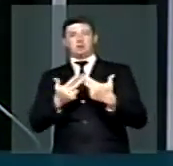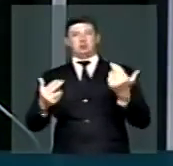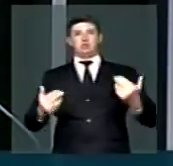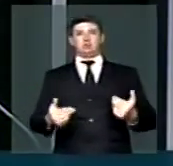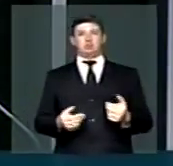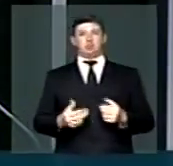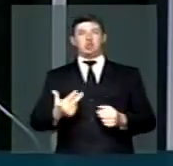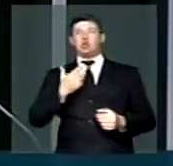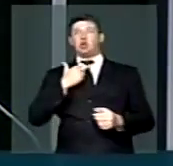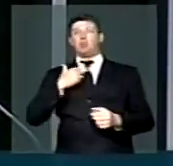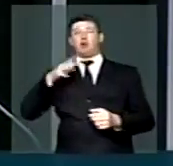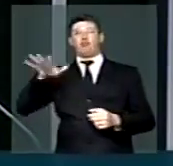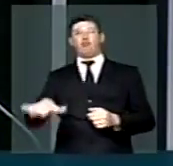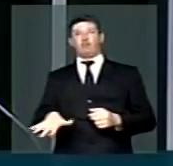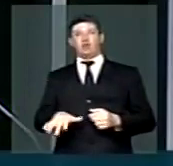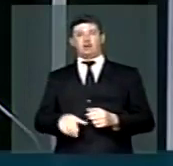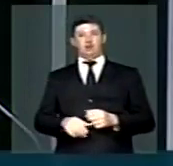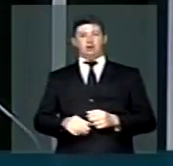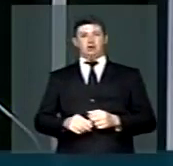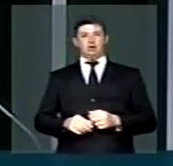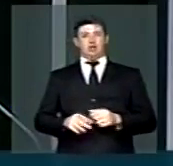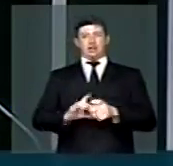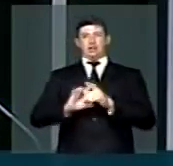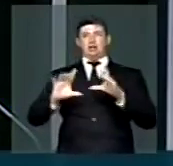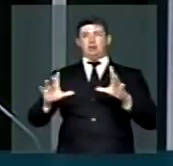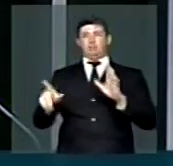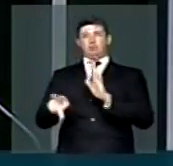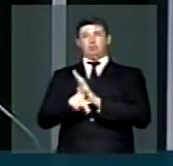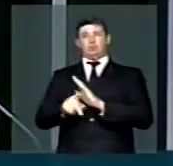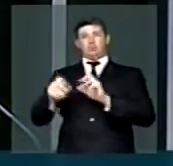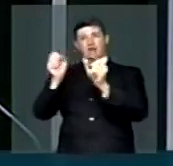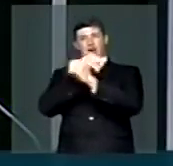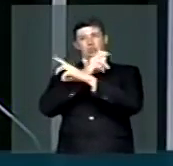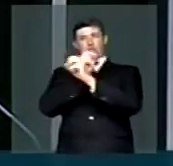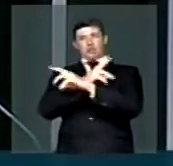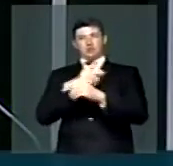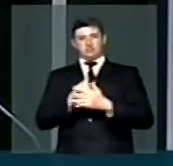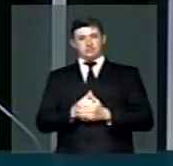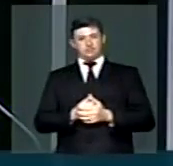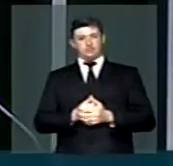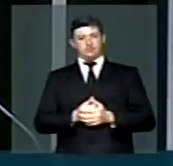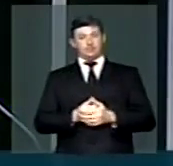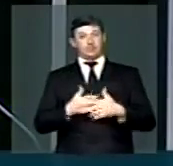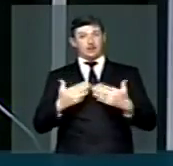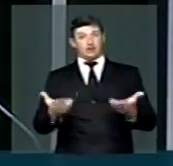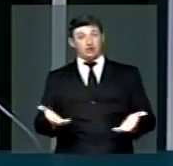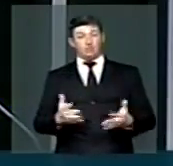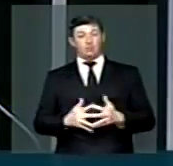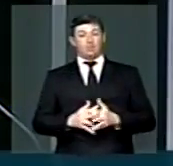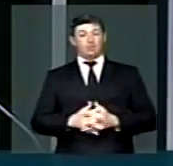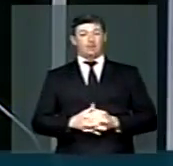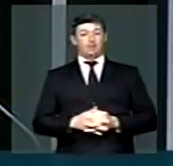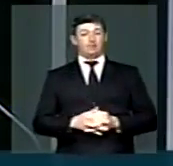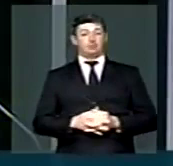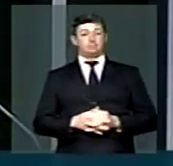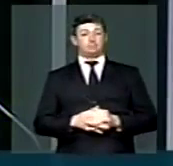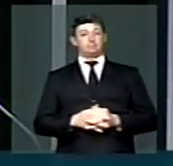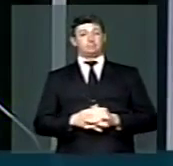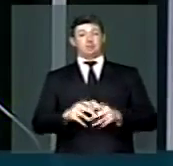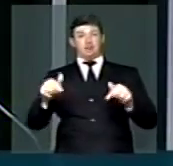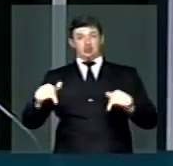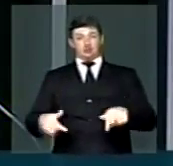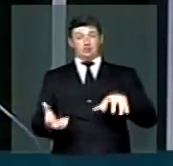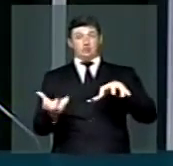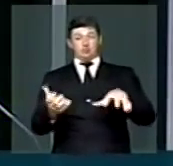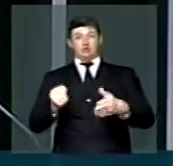Ele não pode ficar só à disposição da ambulância. Assim que o parlamento